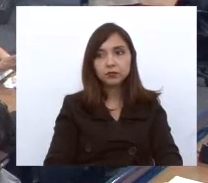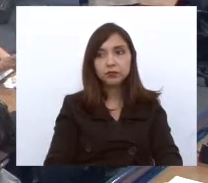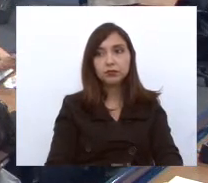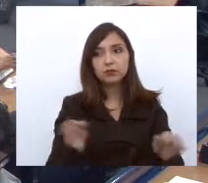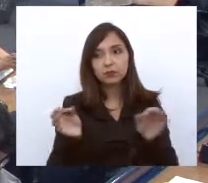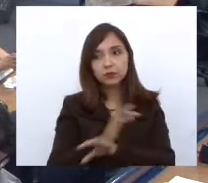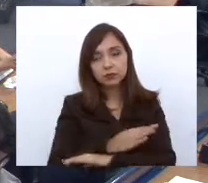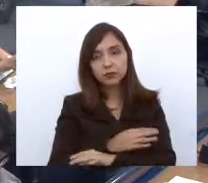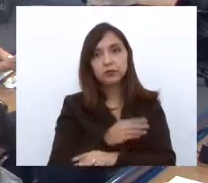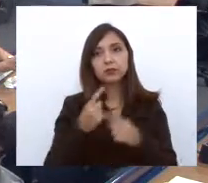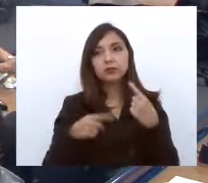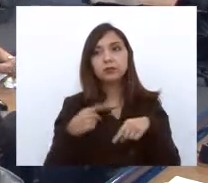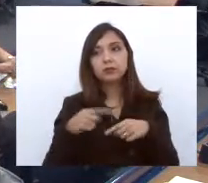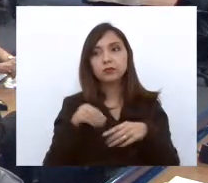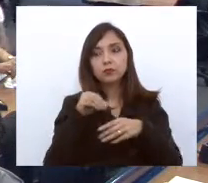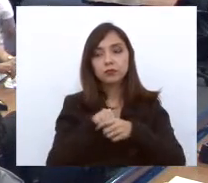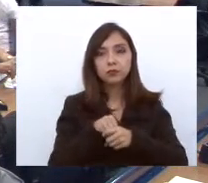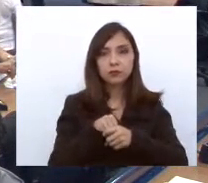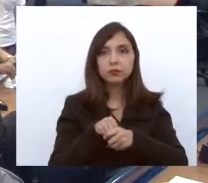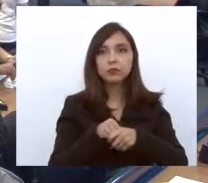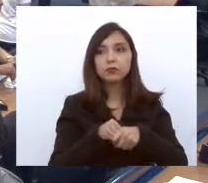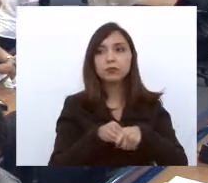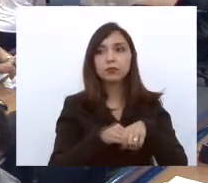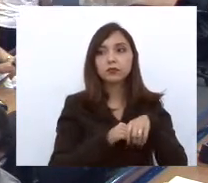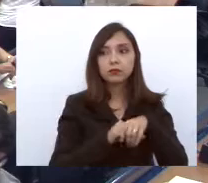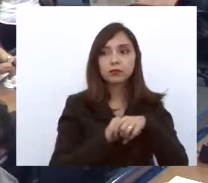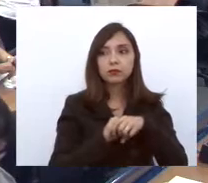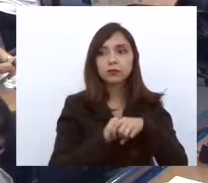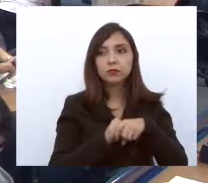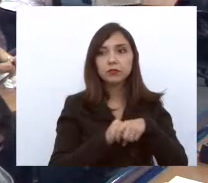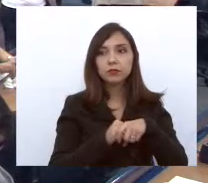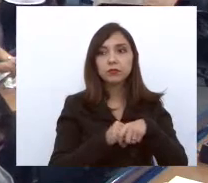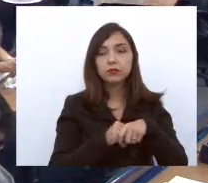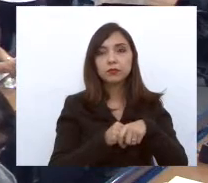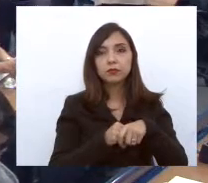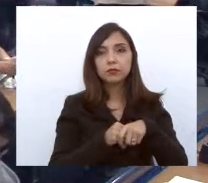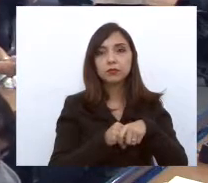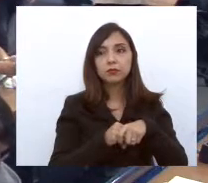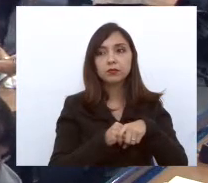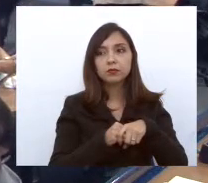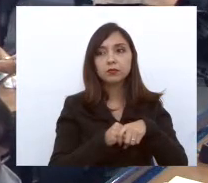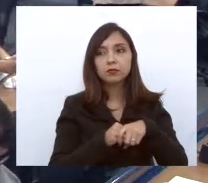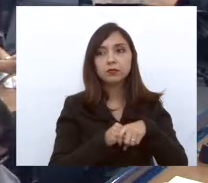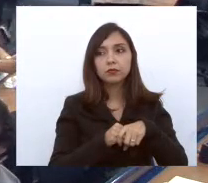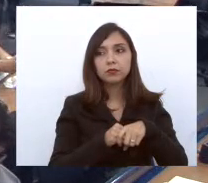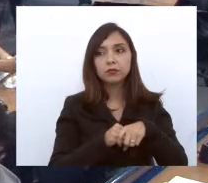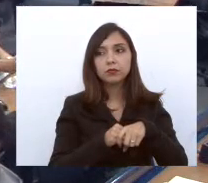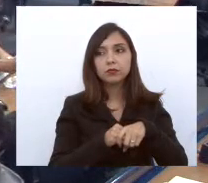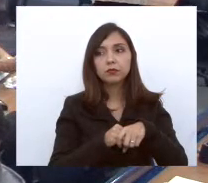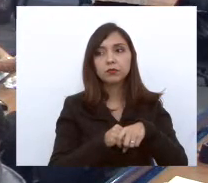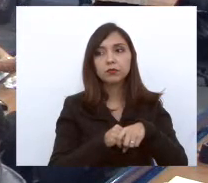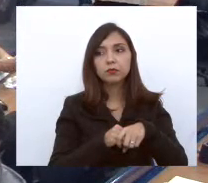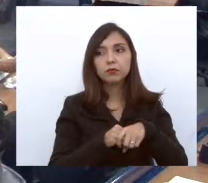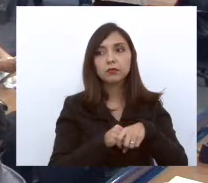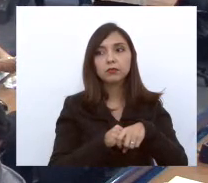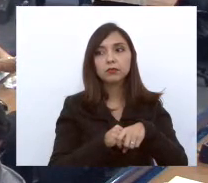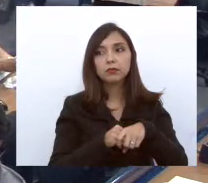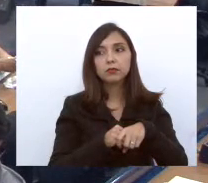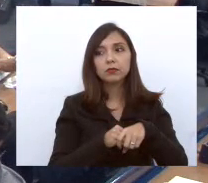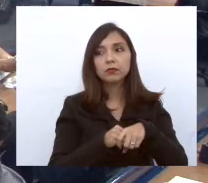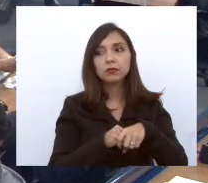Encerrada a discussão, em votação. Solicito ao senhor presidente. Para encaminhar a votação, presidente. Para encaminhar a votação. Solicito.